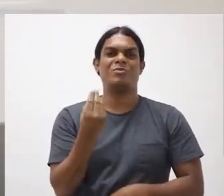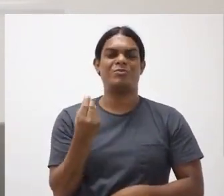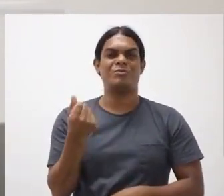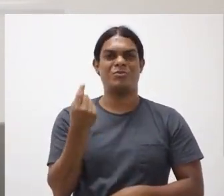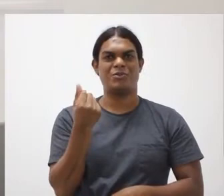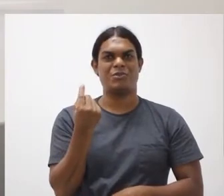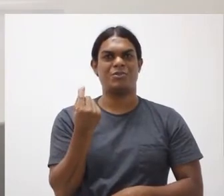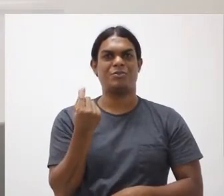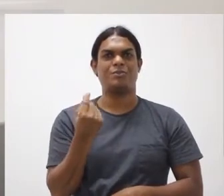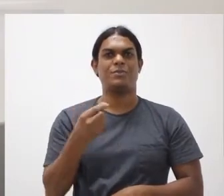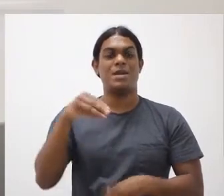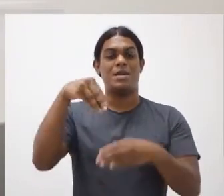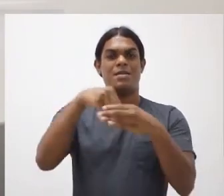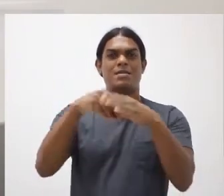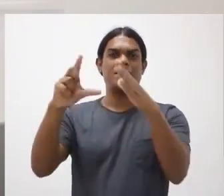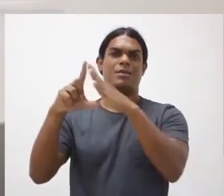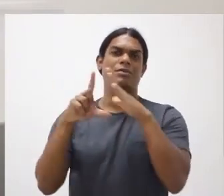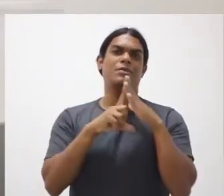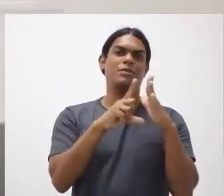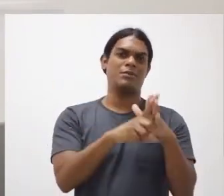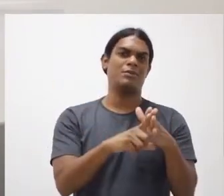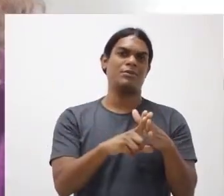atividades logísticas.